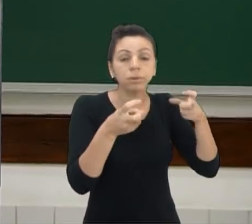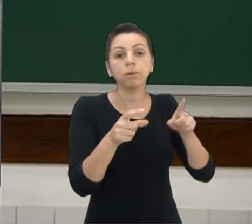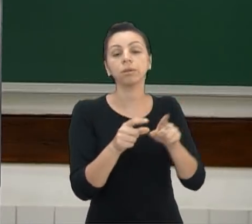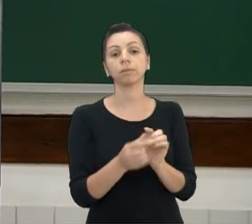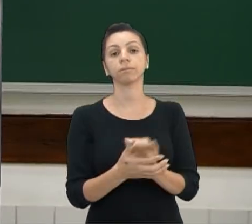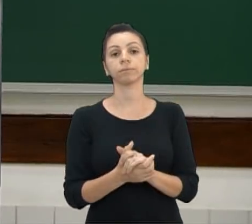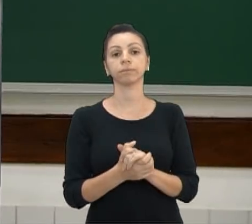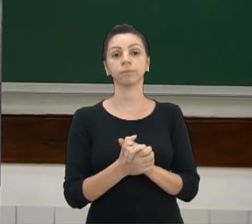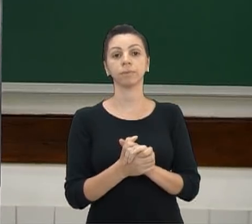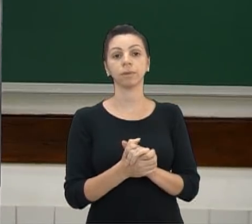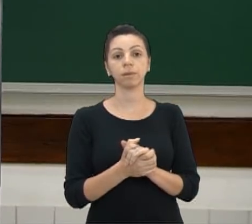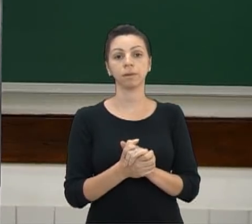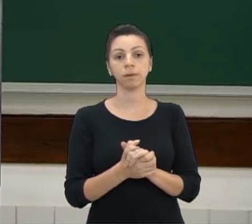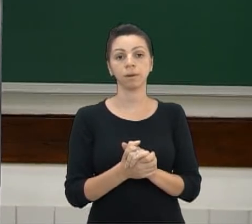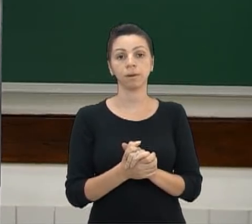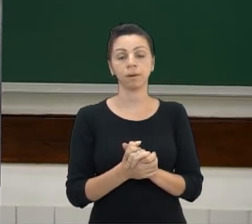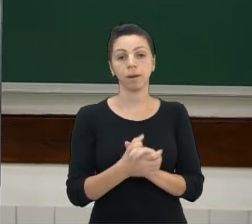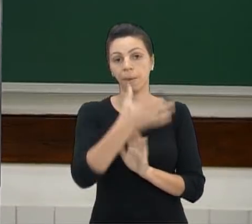se estabelecessem